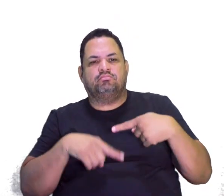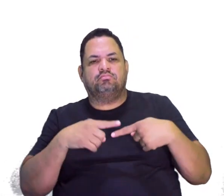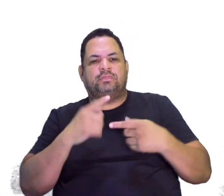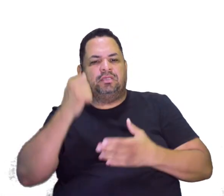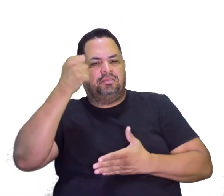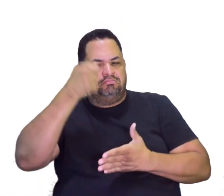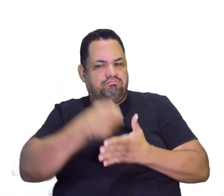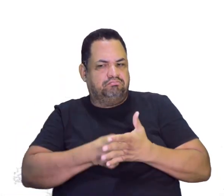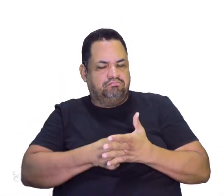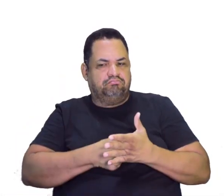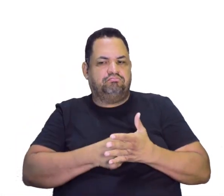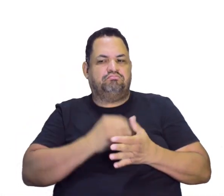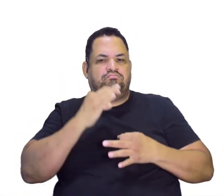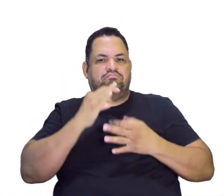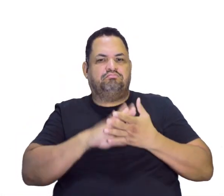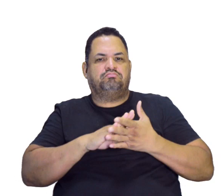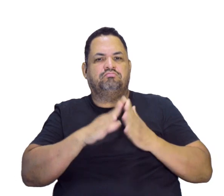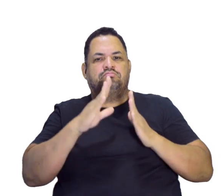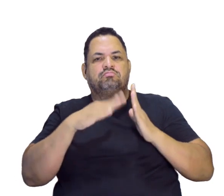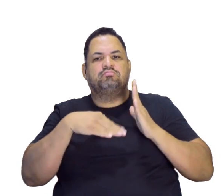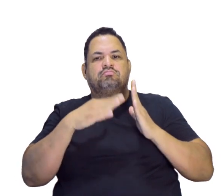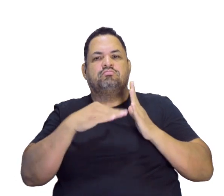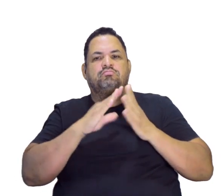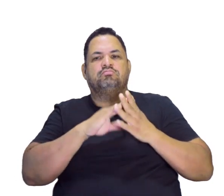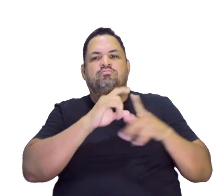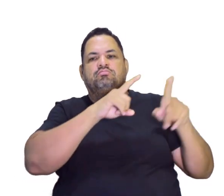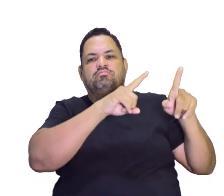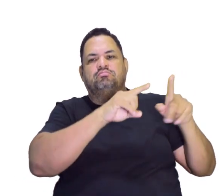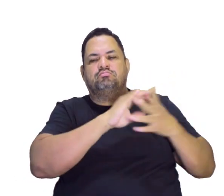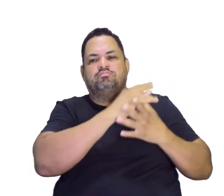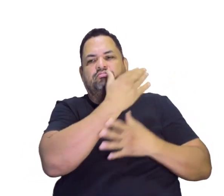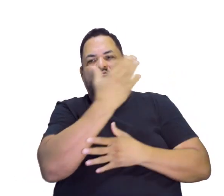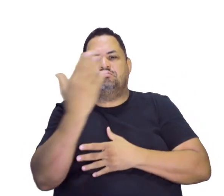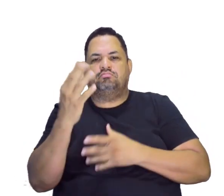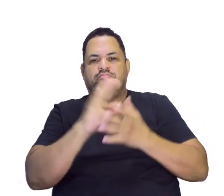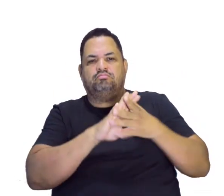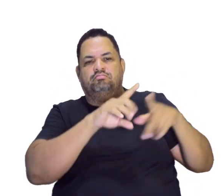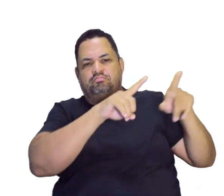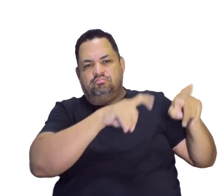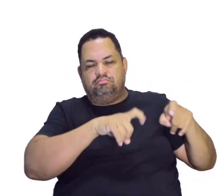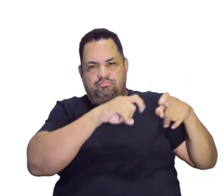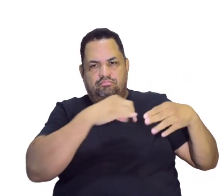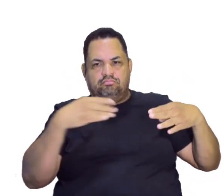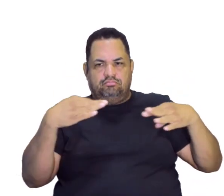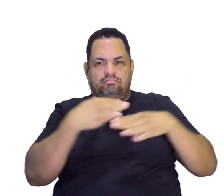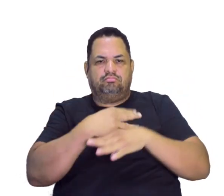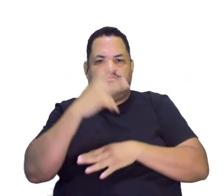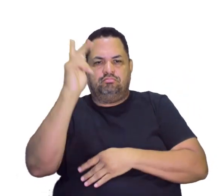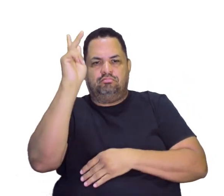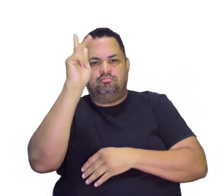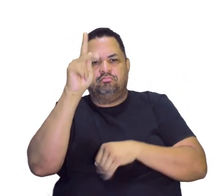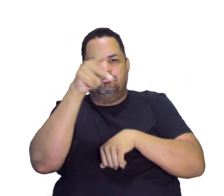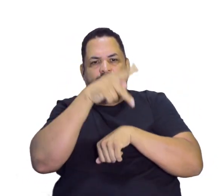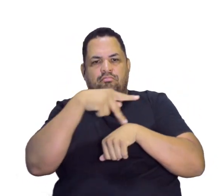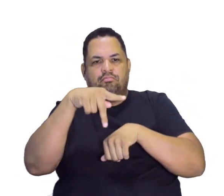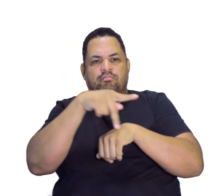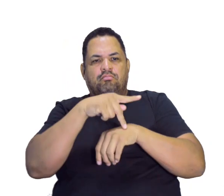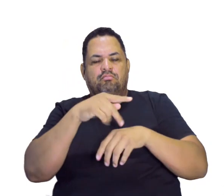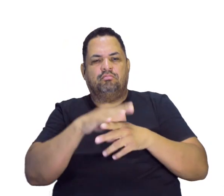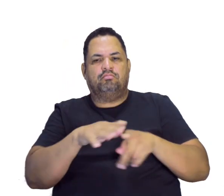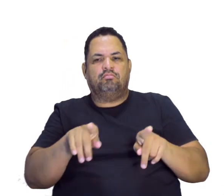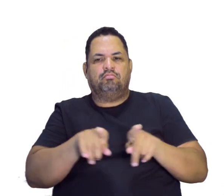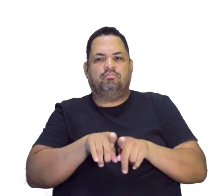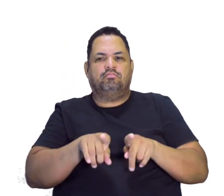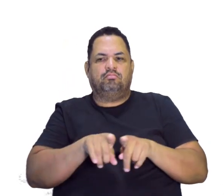decidida né ela passou a pintar paisagens rurais e urbanas do nosso país tanto da cidade como do Campo